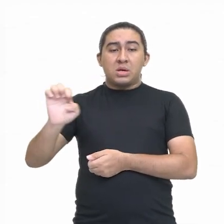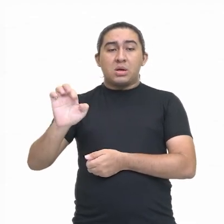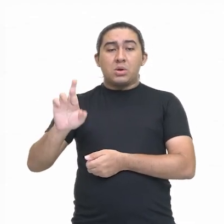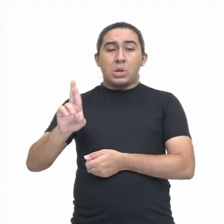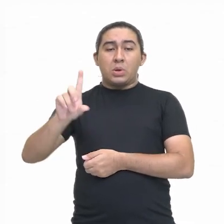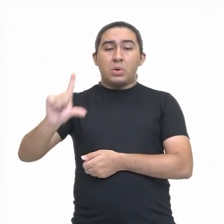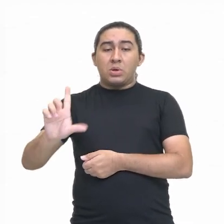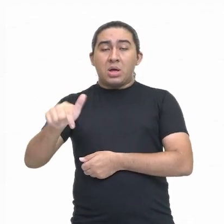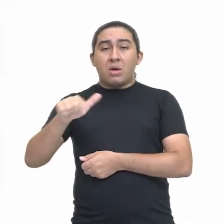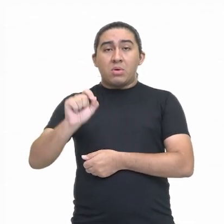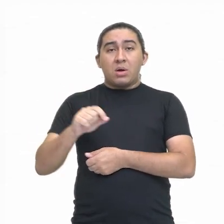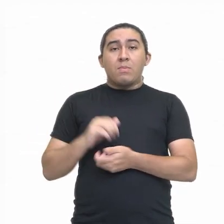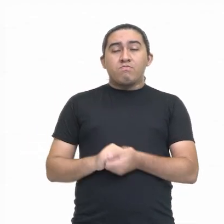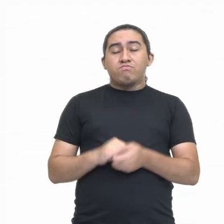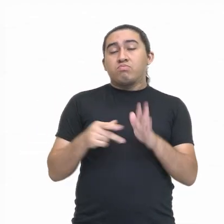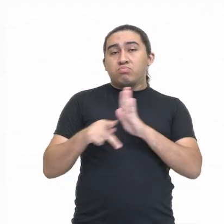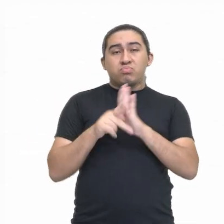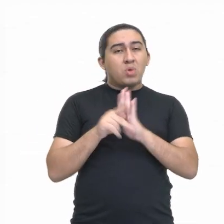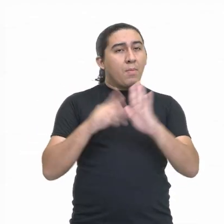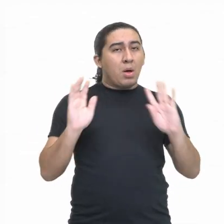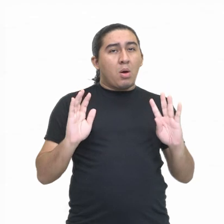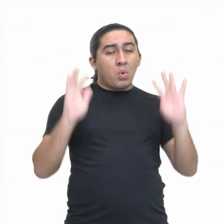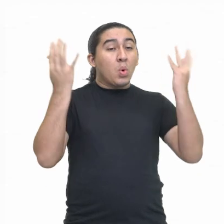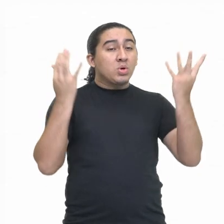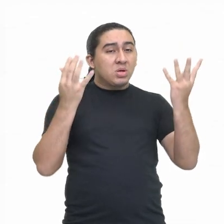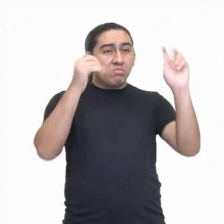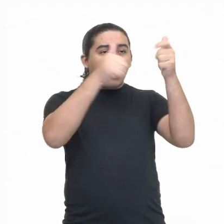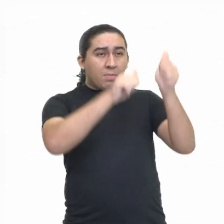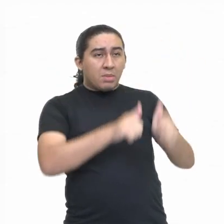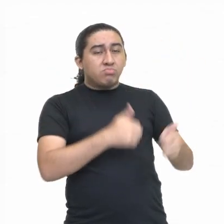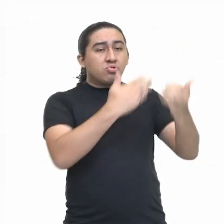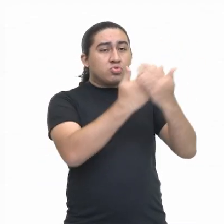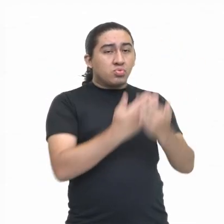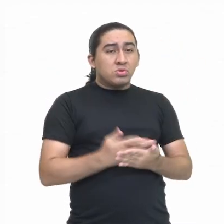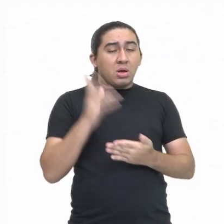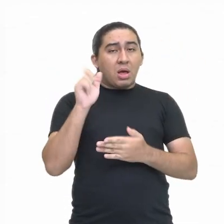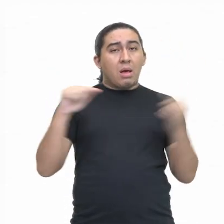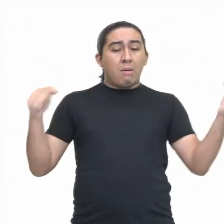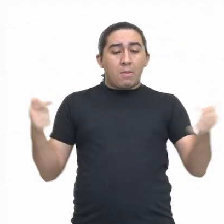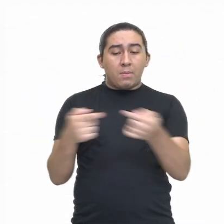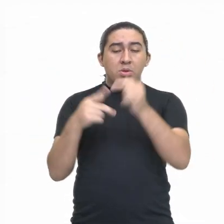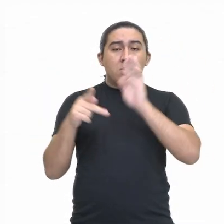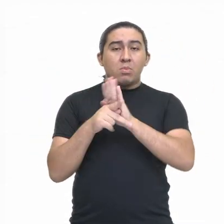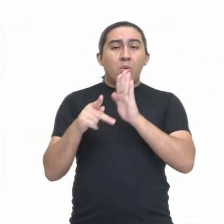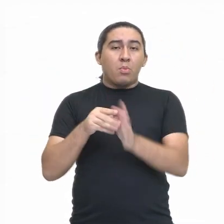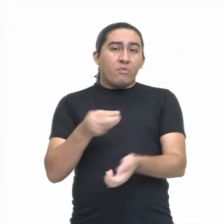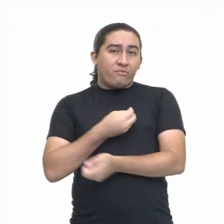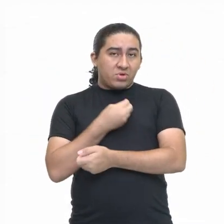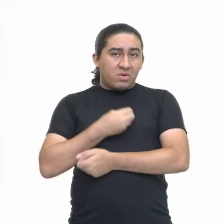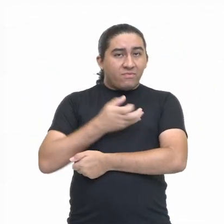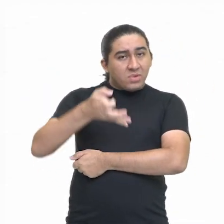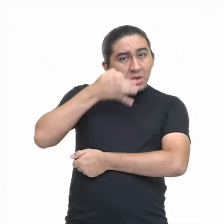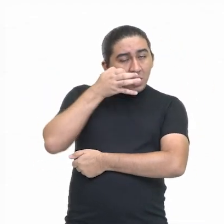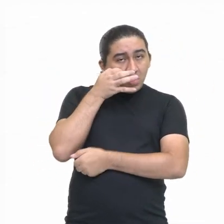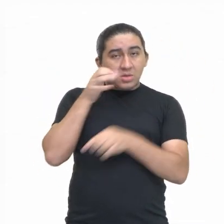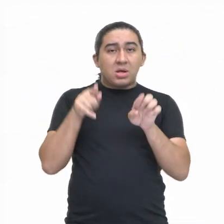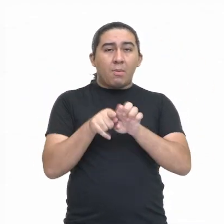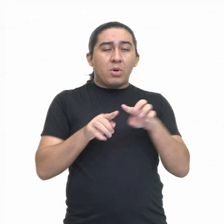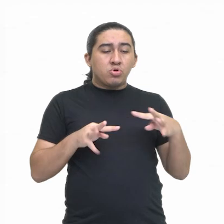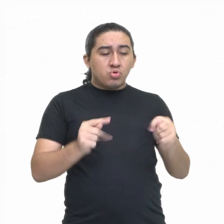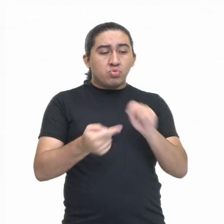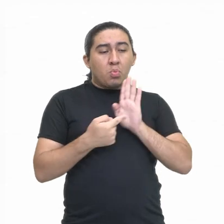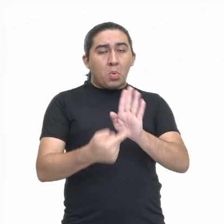trazer então o método mais fenomenológico, que é justamente esse olhar para a realidade e os fenômenos como